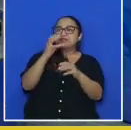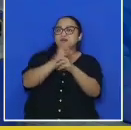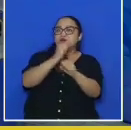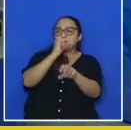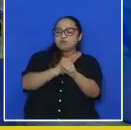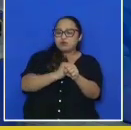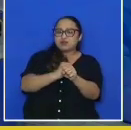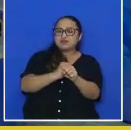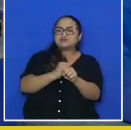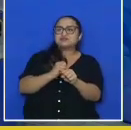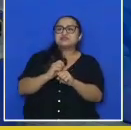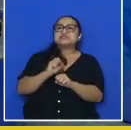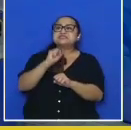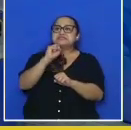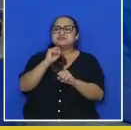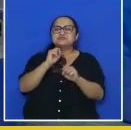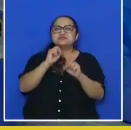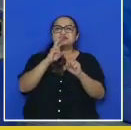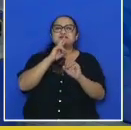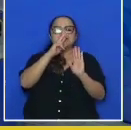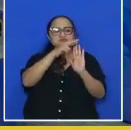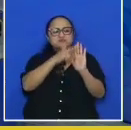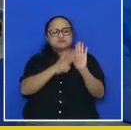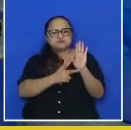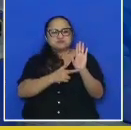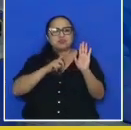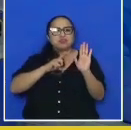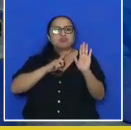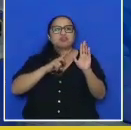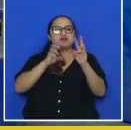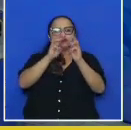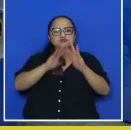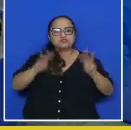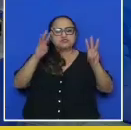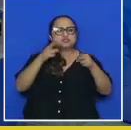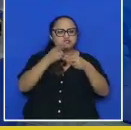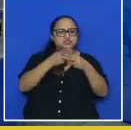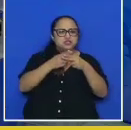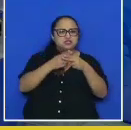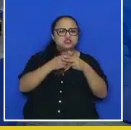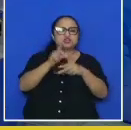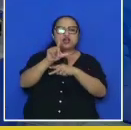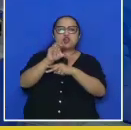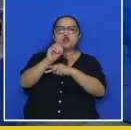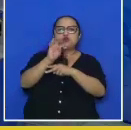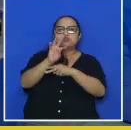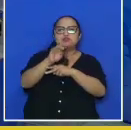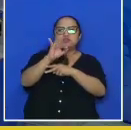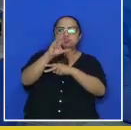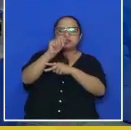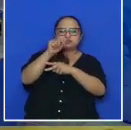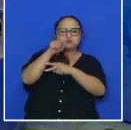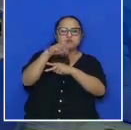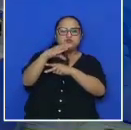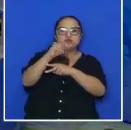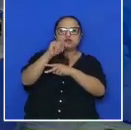acumulado. Todos os resultados serão publicados na página da Caixa, loterias.caixa.gov.br.